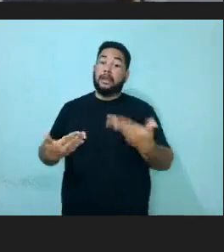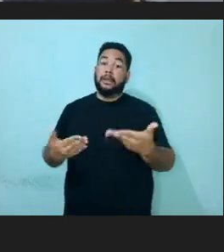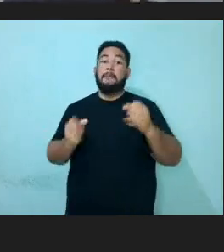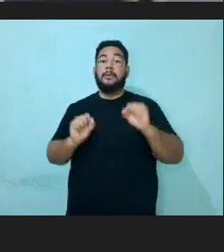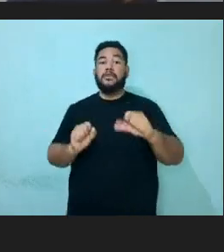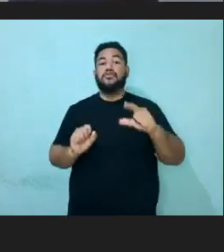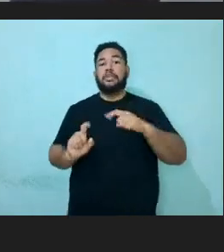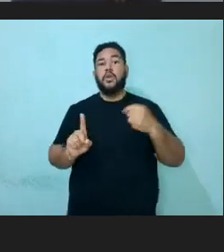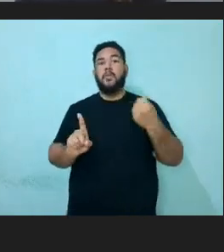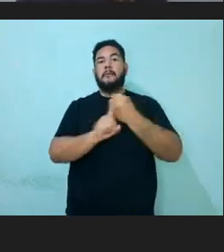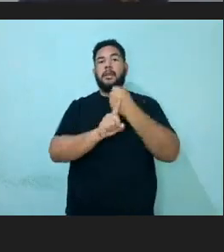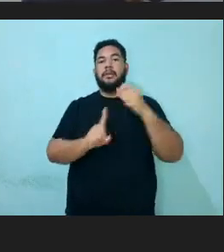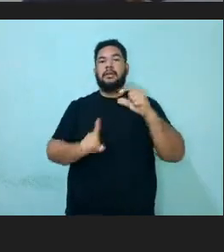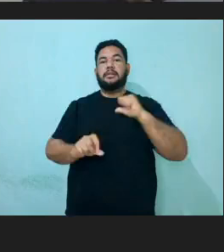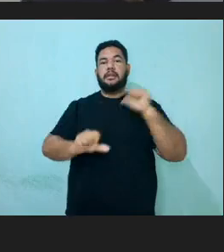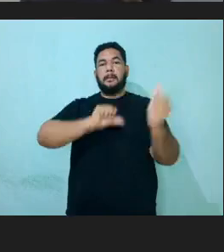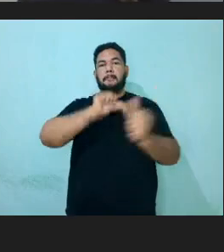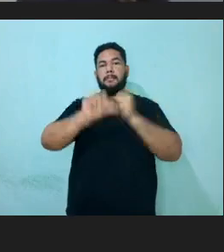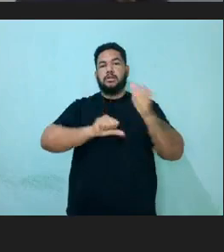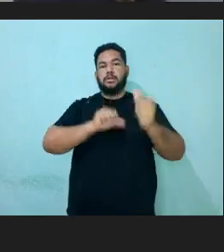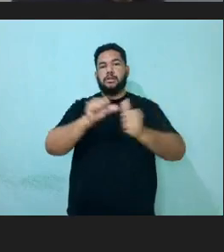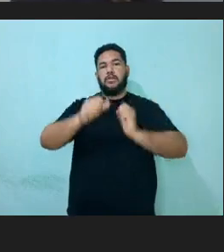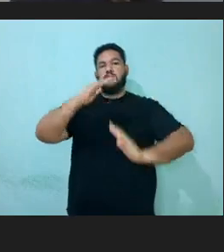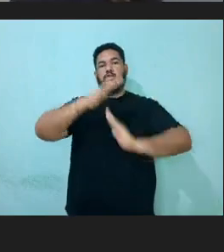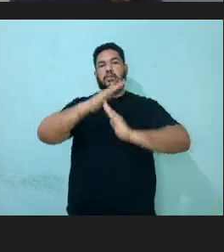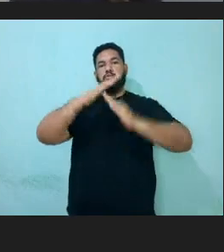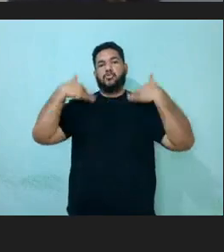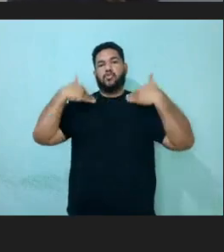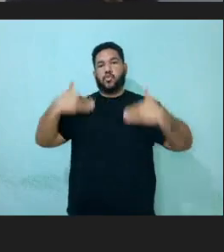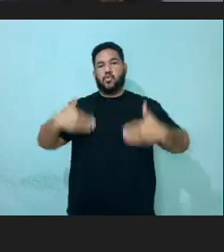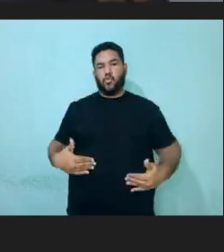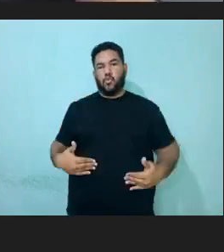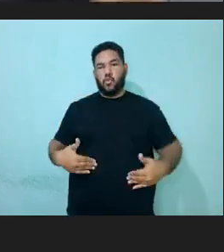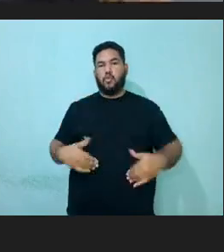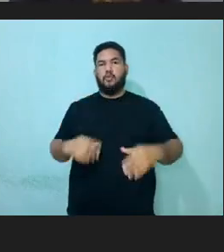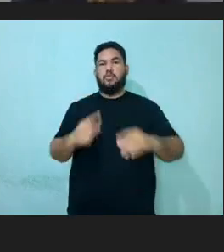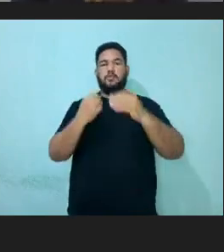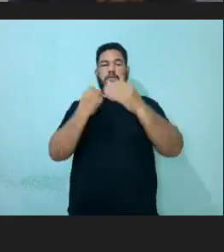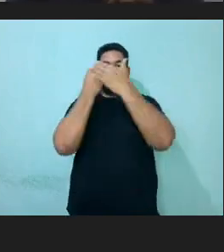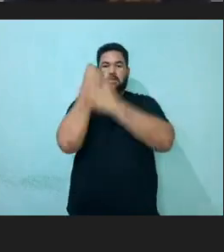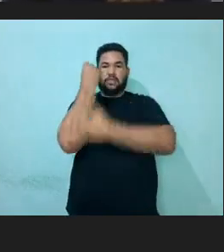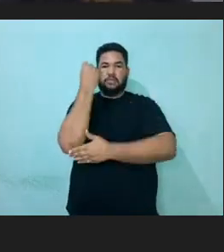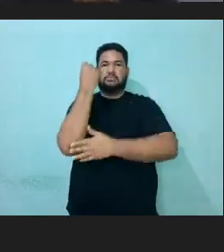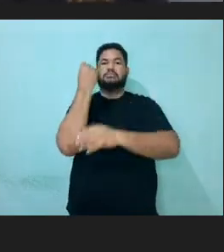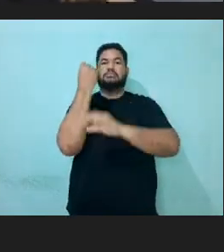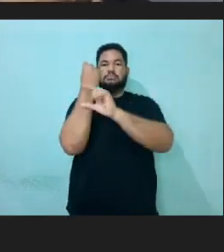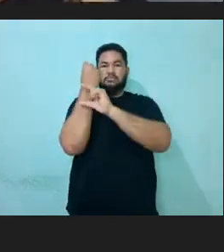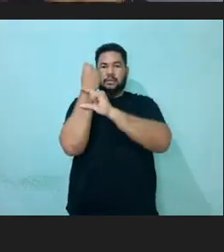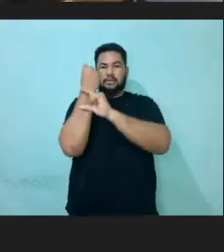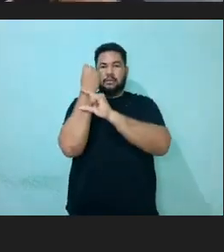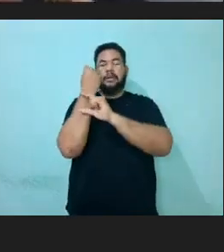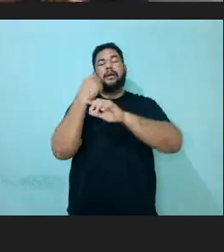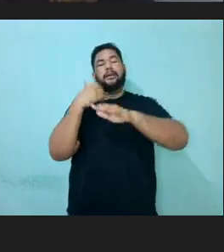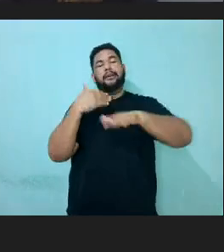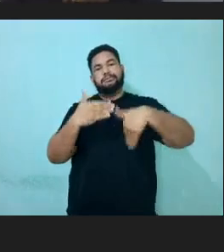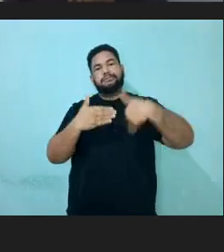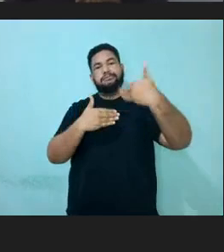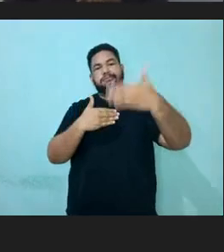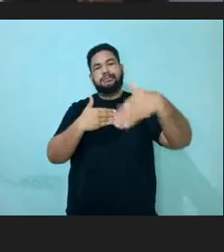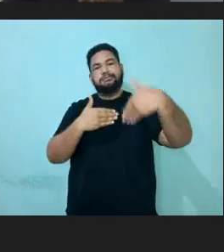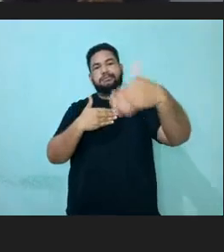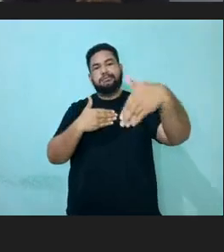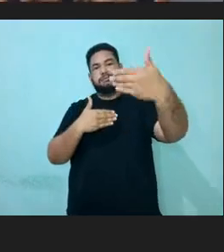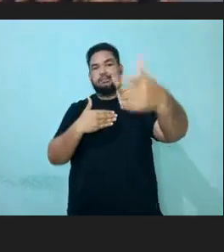você alterava a biomecânica da musculatura da tua região cervical. E isso, a longo prazo, causa